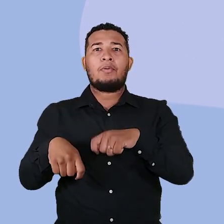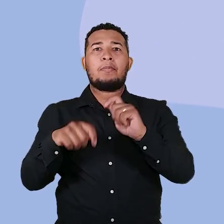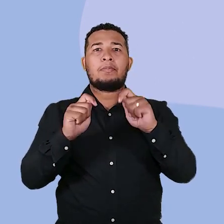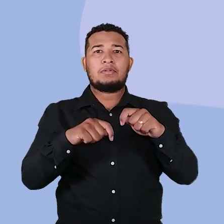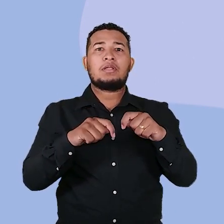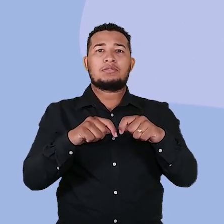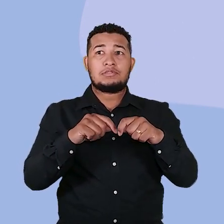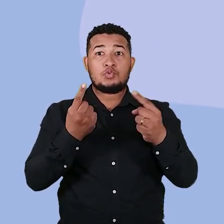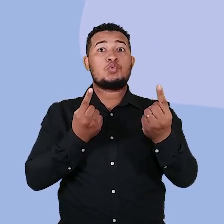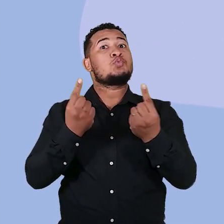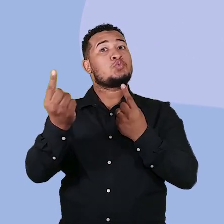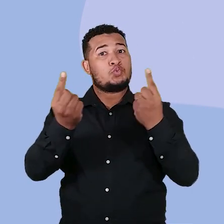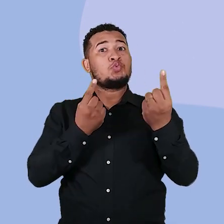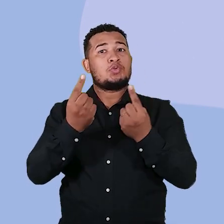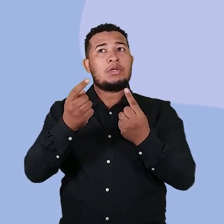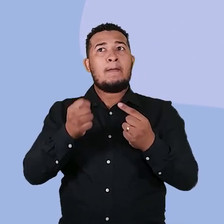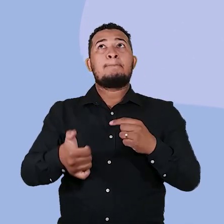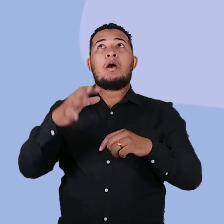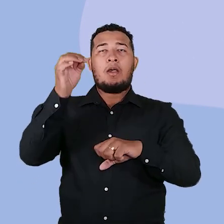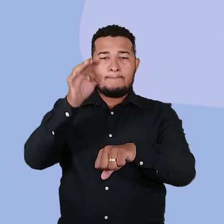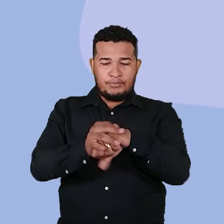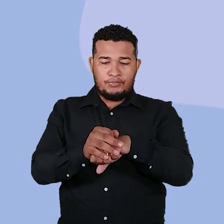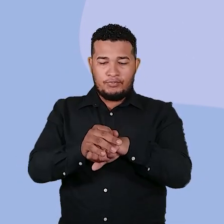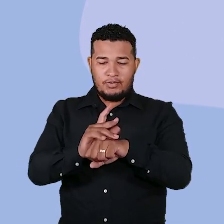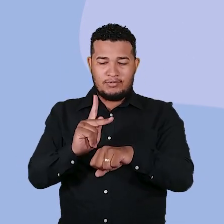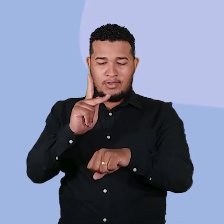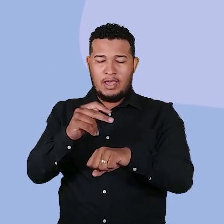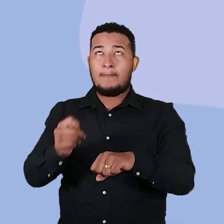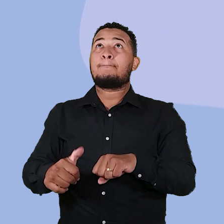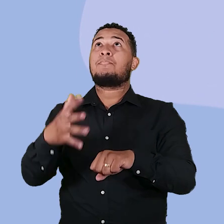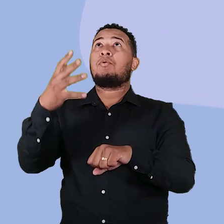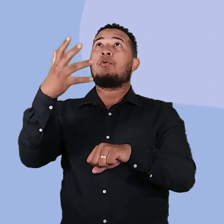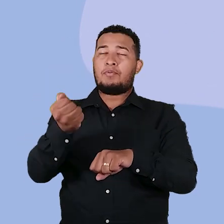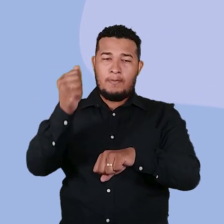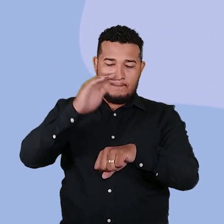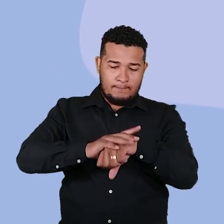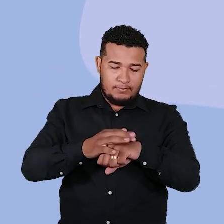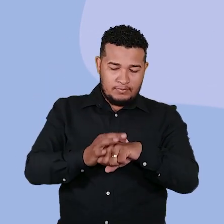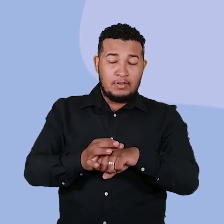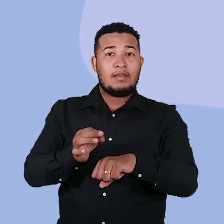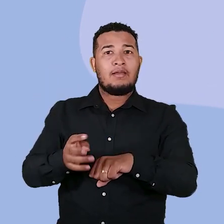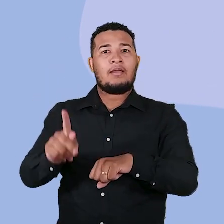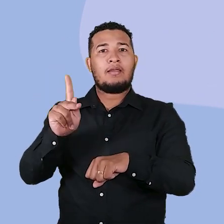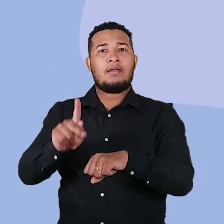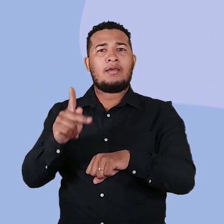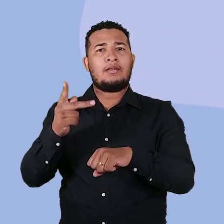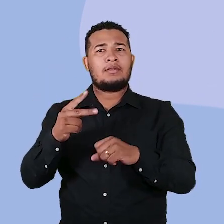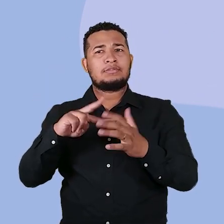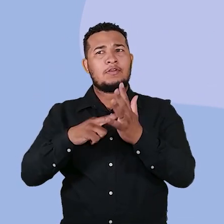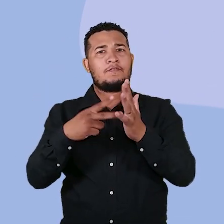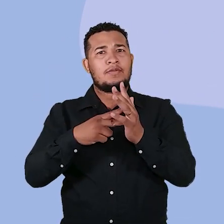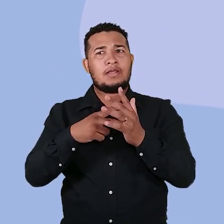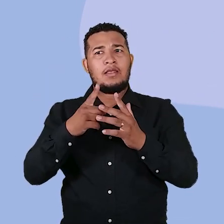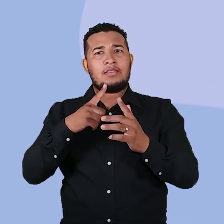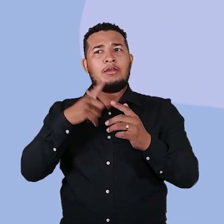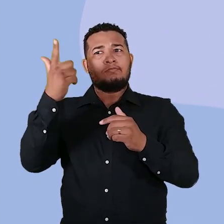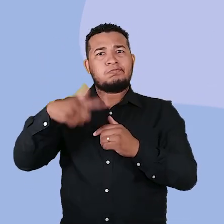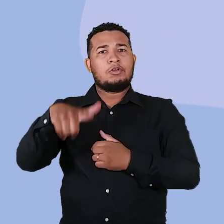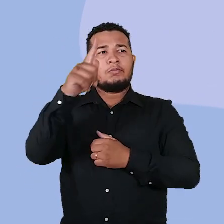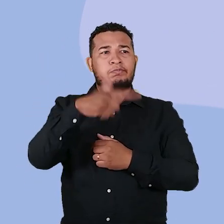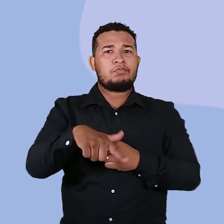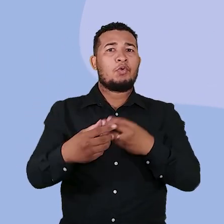probabilidade de que em ambos os lançamentos ocorra cara olha nós somos agora exemplo de